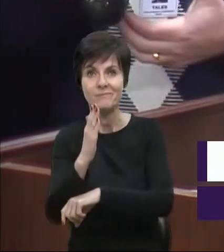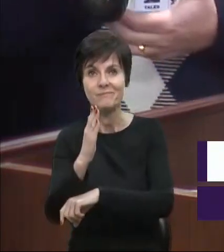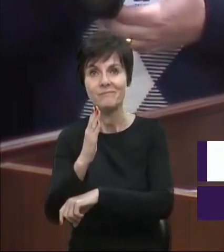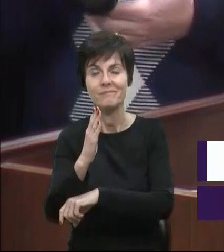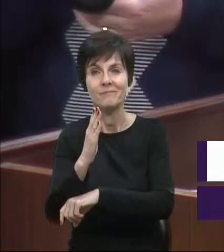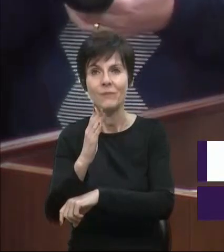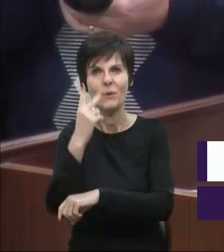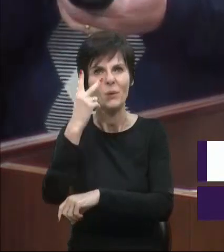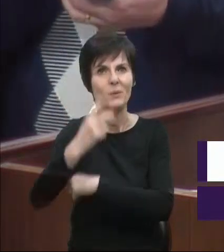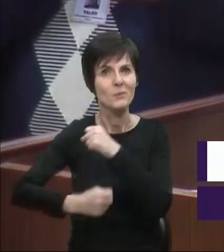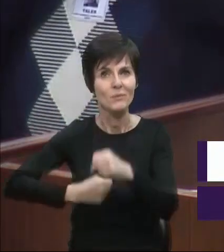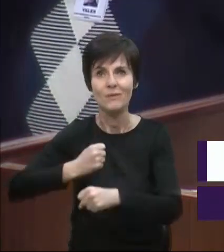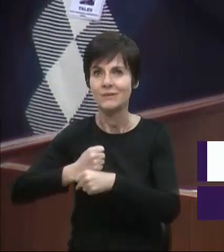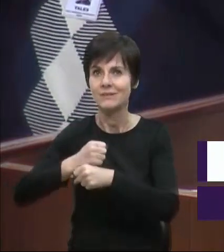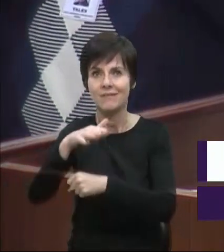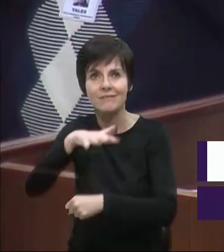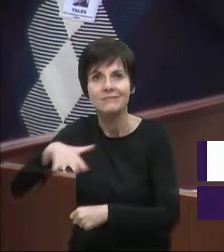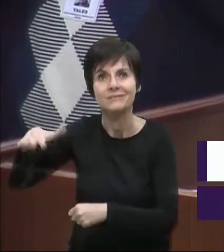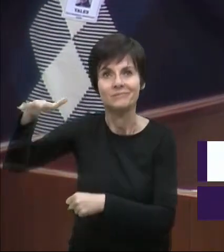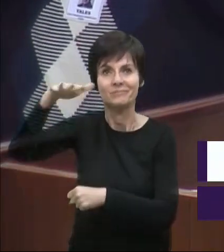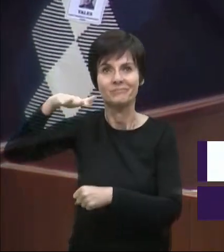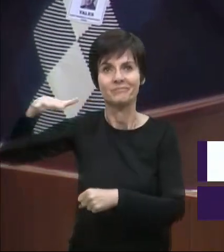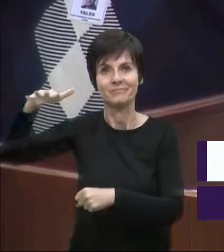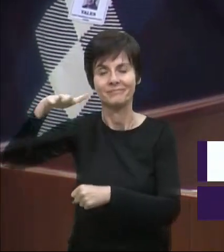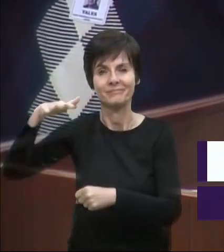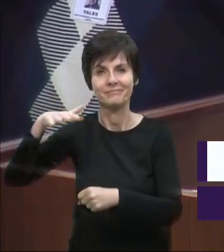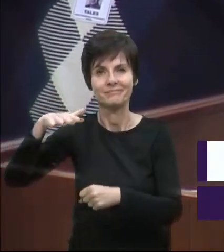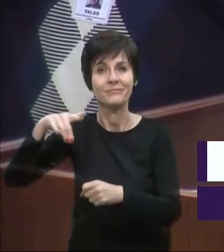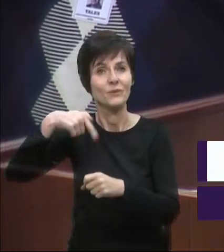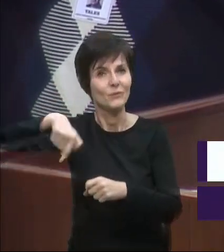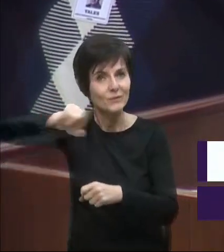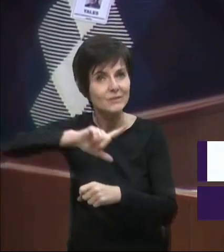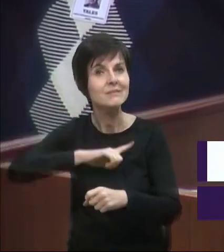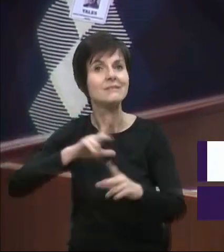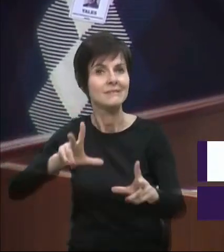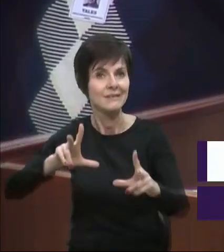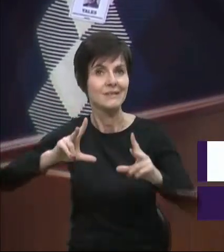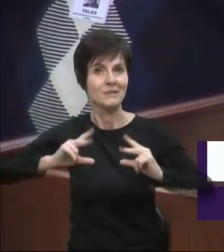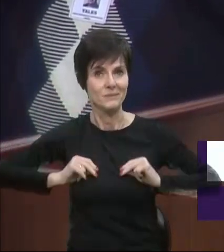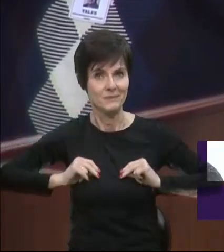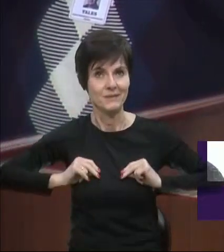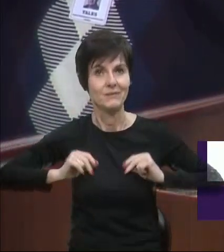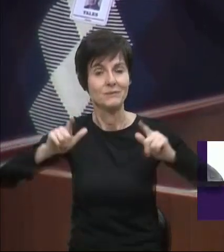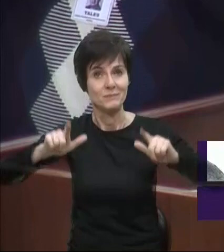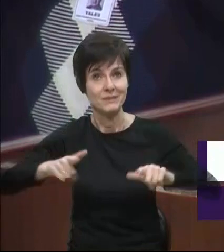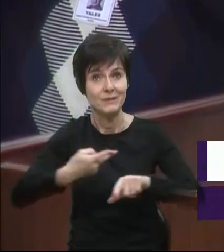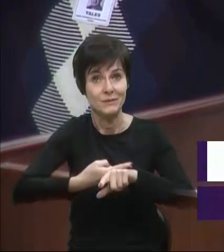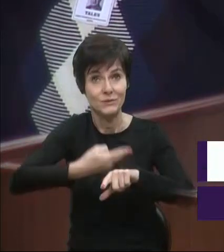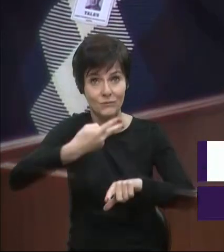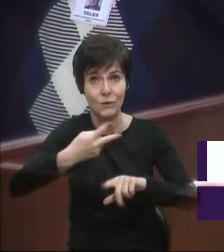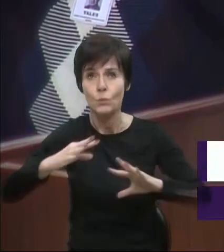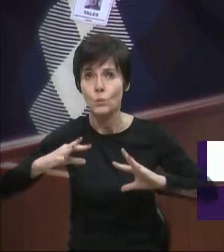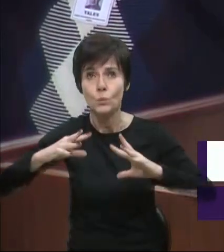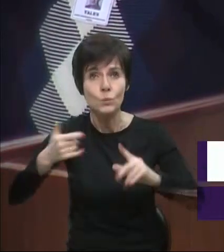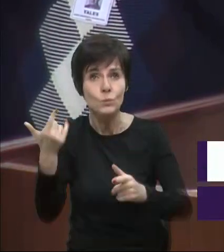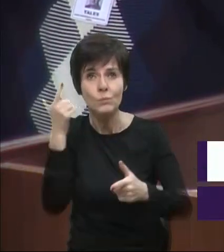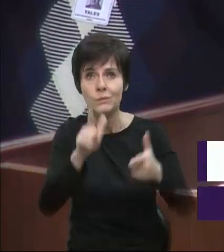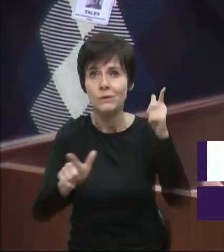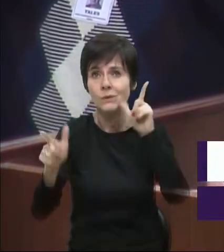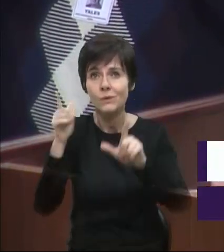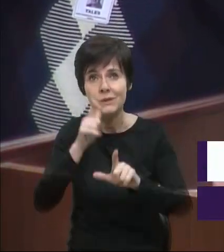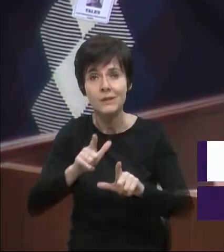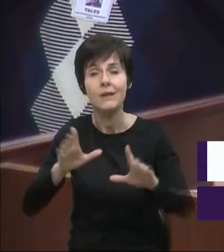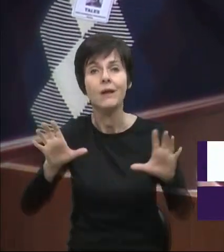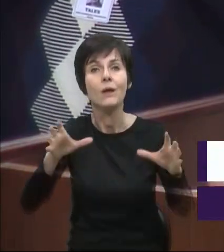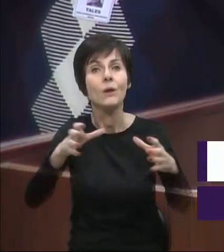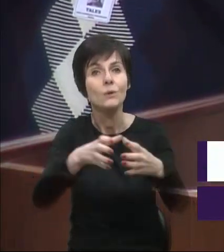em menos de 2 anos de trabalho, e isso muito é mérito de vocês. Esse espaço, esse troféu, tudo que nós conseguimos, tudo que o